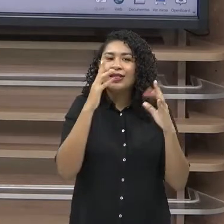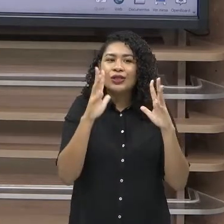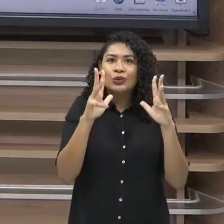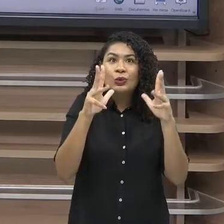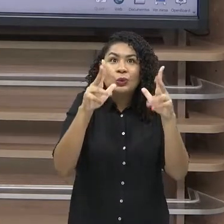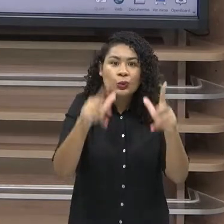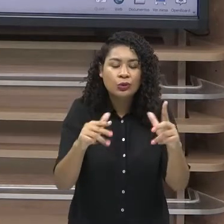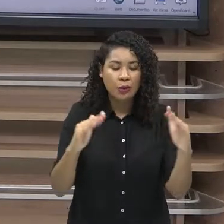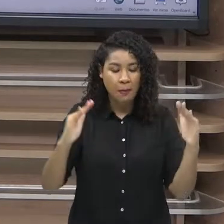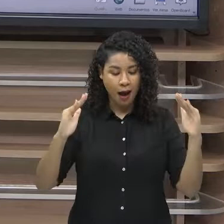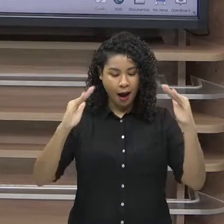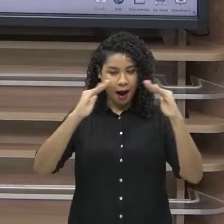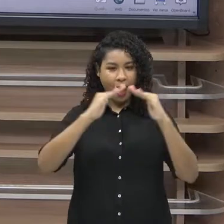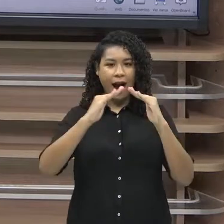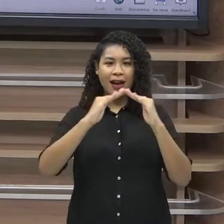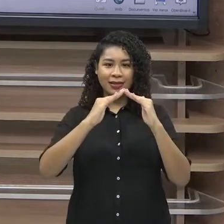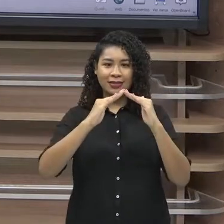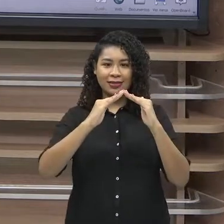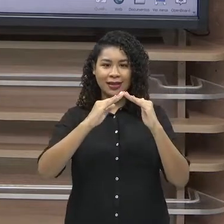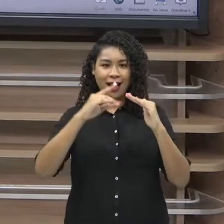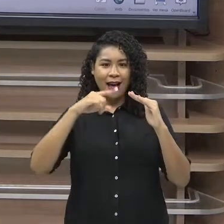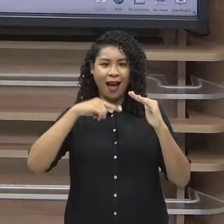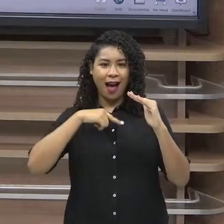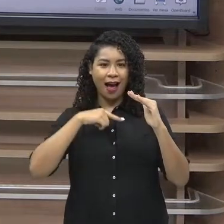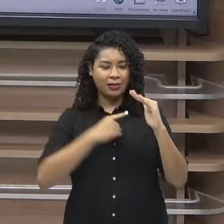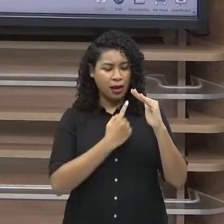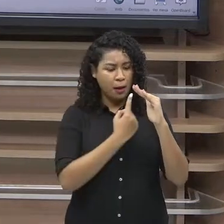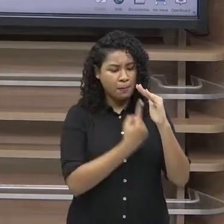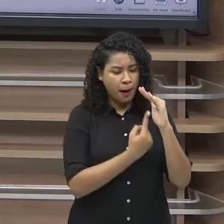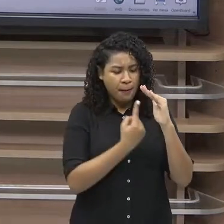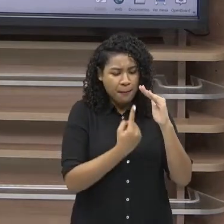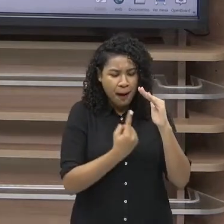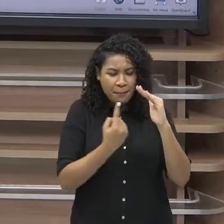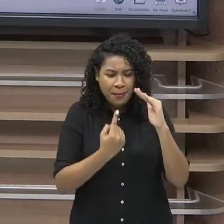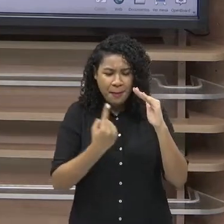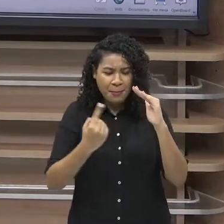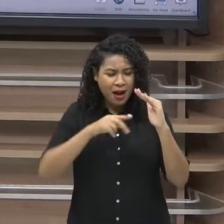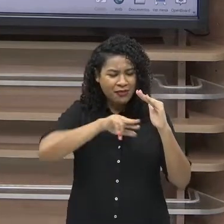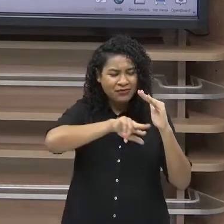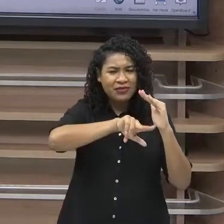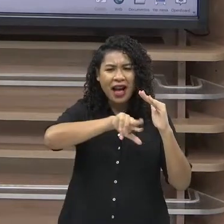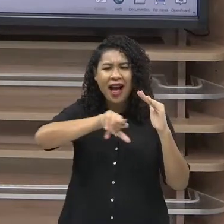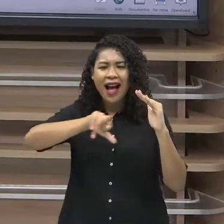comum. Quando você para pensar, de repente,